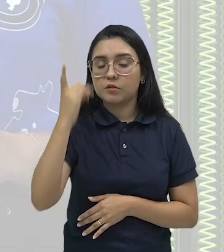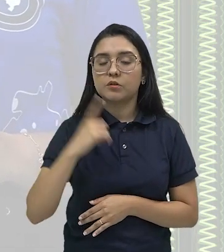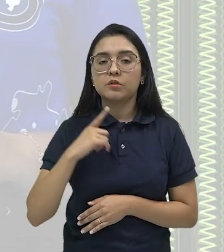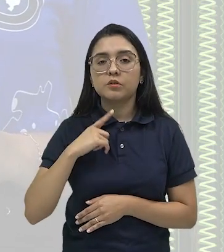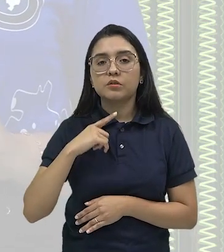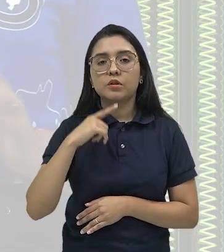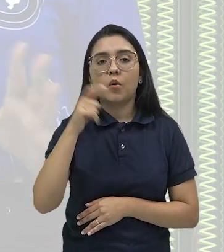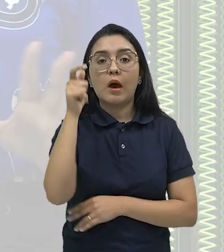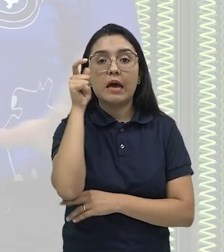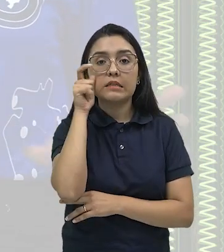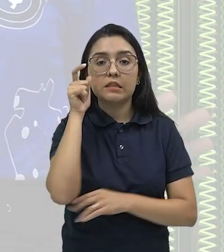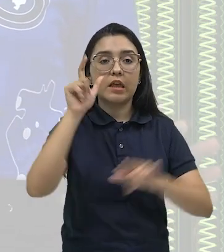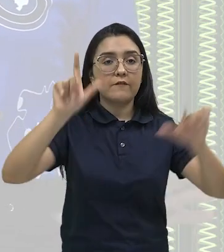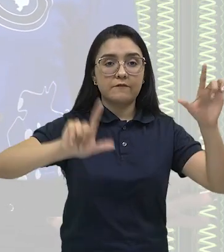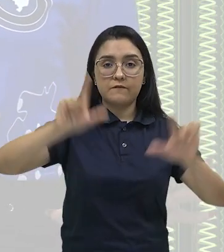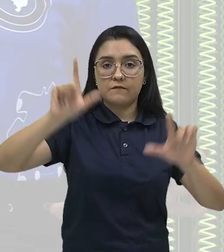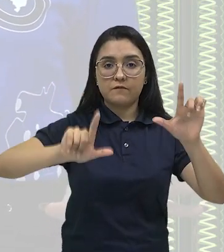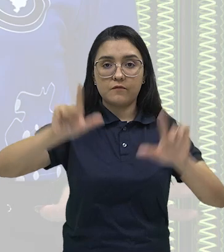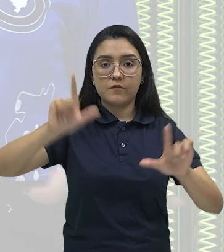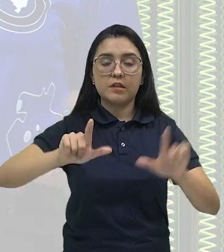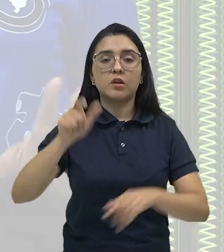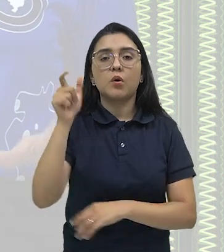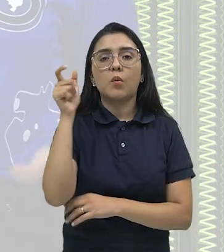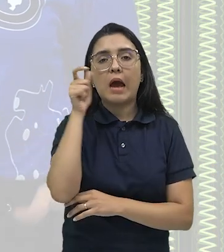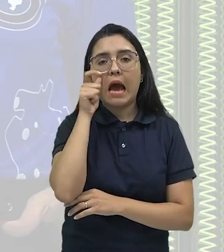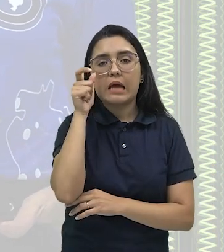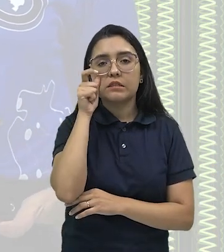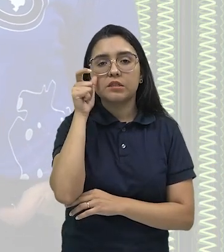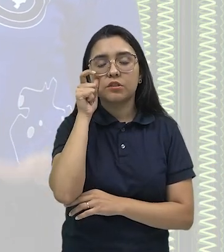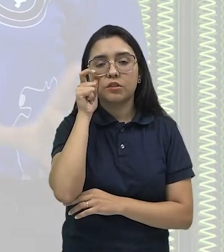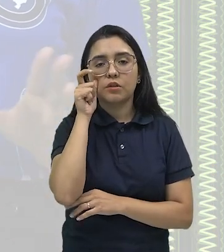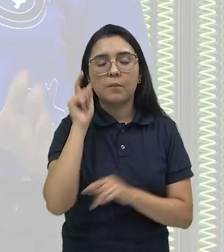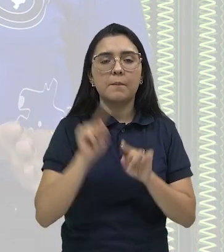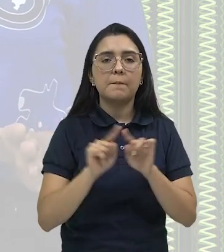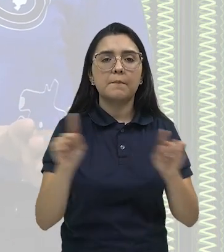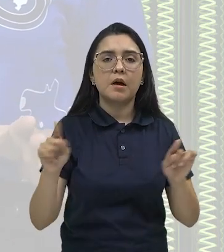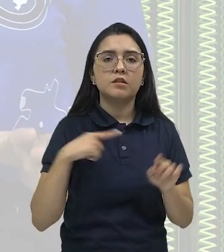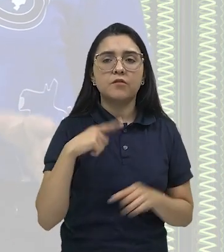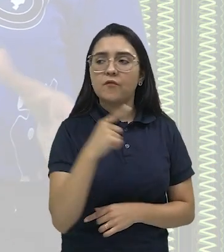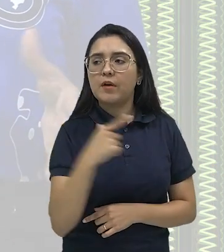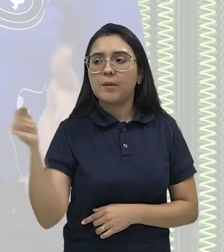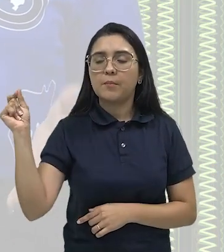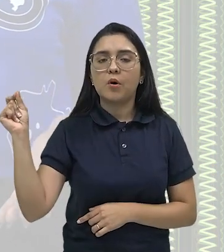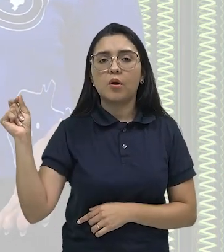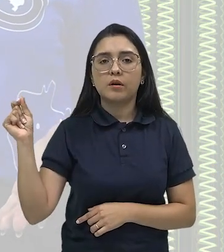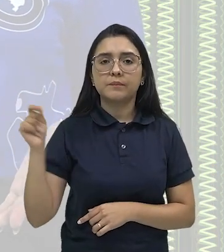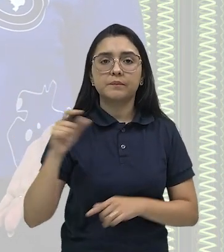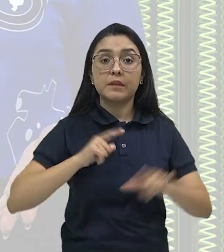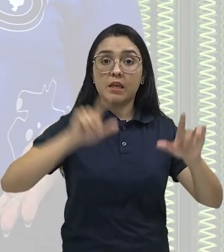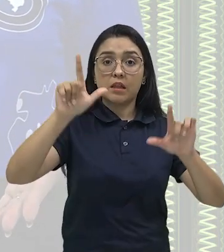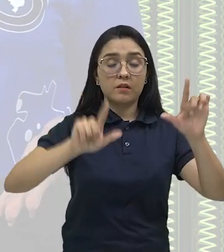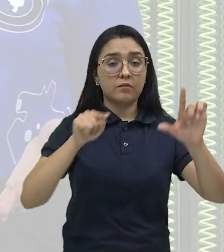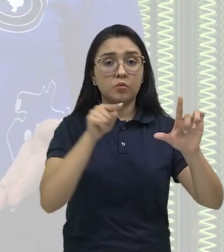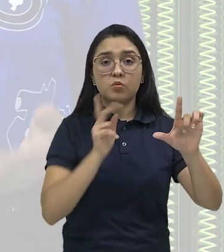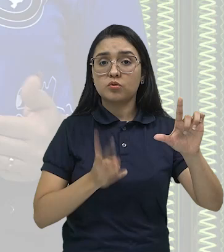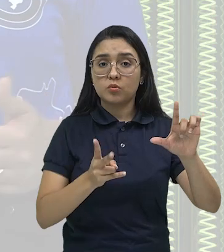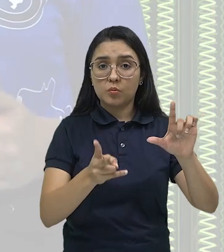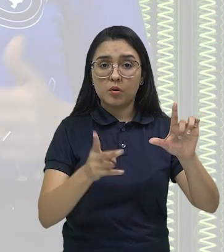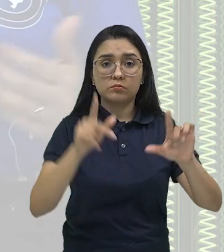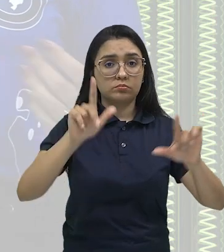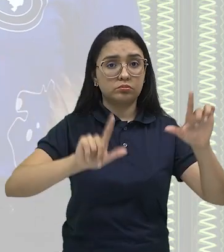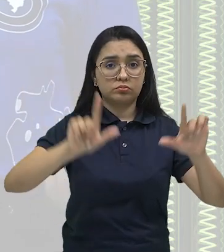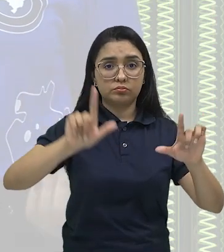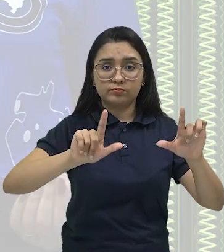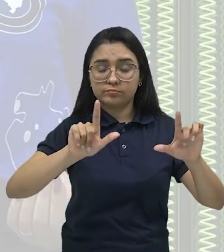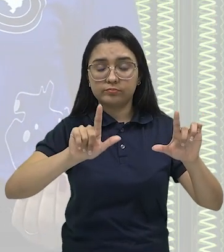uma TV e geralmente saem daquele local, daquele cômodo e deixam ali o aparelho ligado,